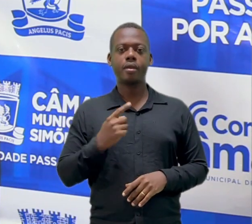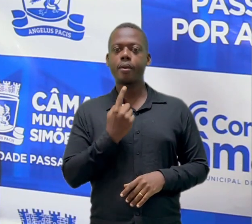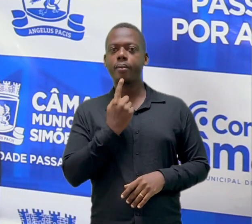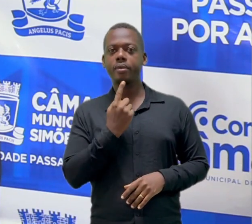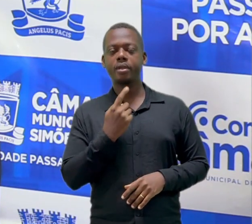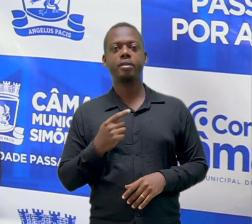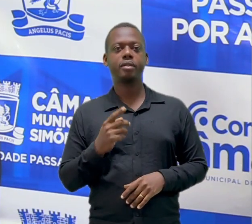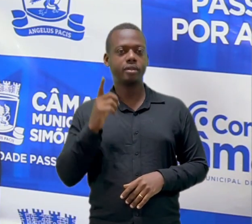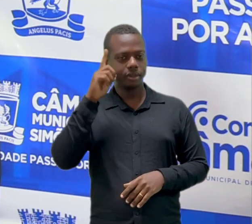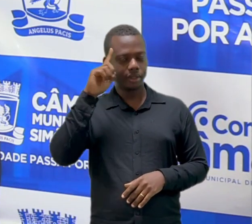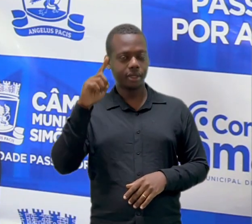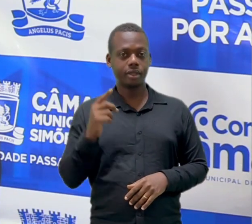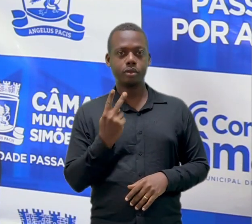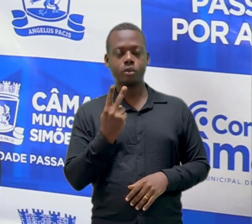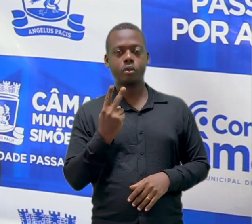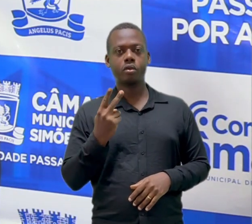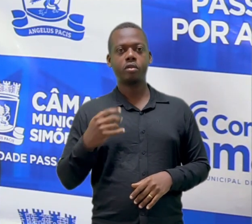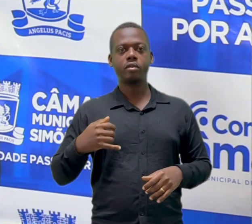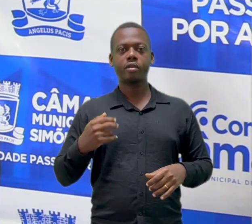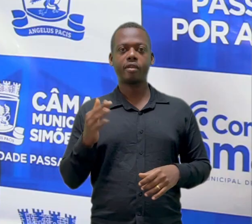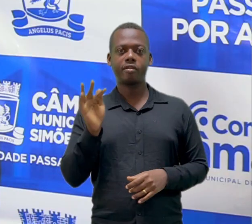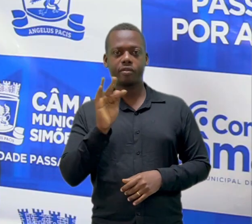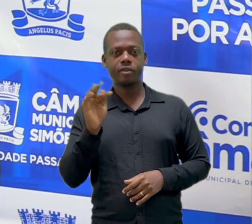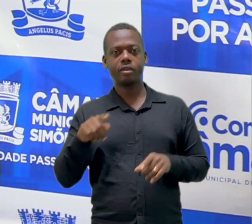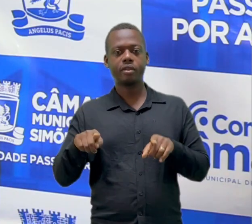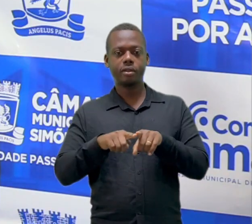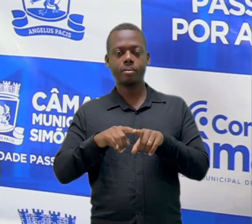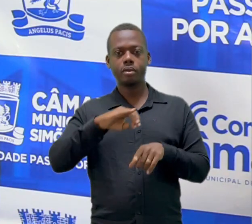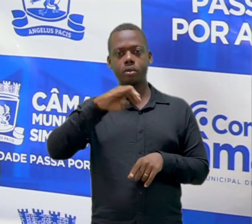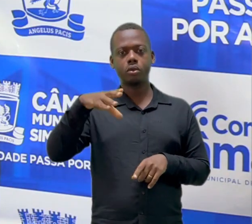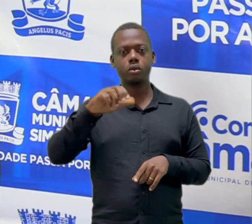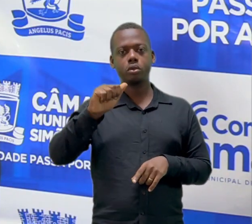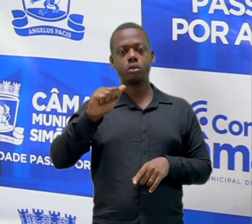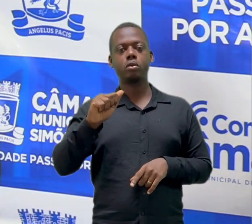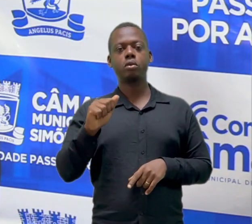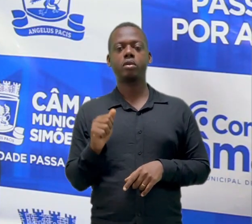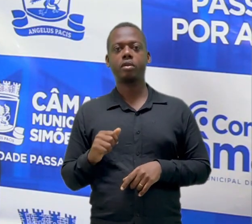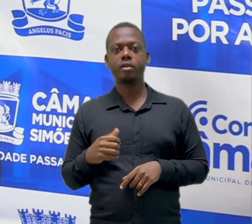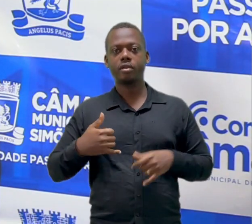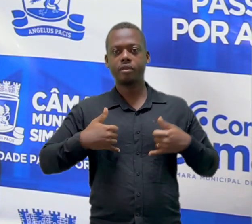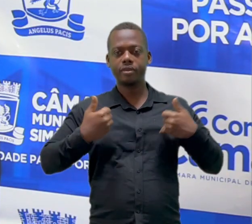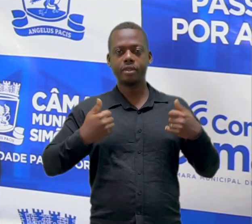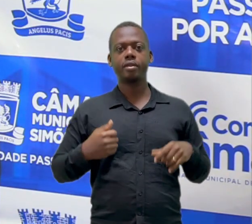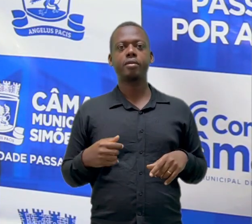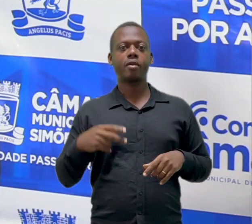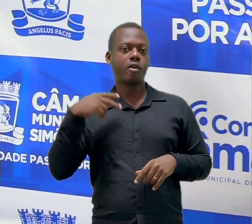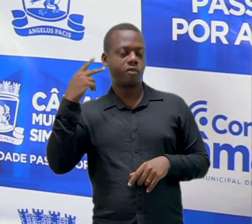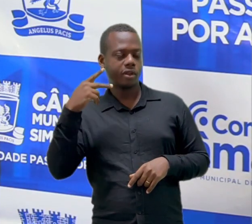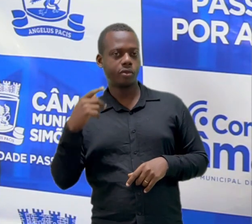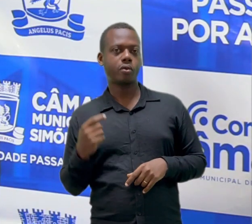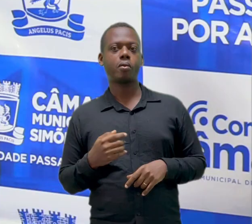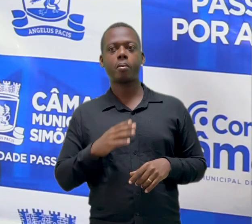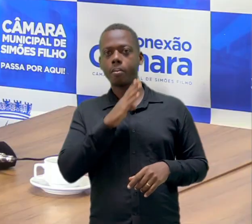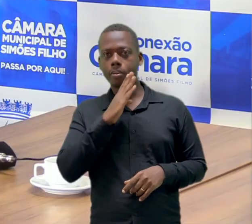fevereiro. Também o vereador Joca da Farmácia, que fez aniversário no dia 28 de janeiro. E o vereador Belo, que também faz aniversário